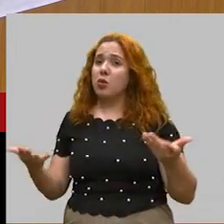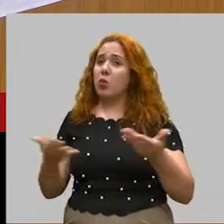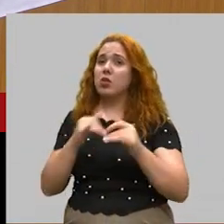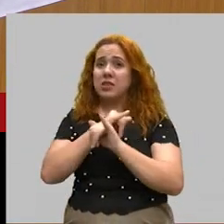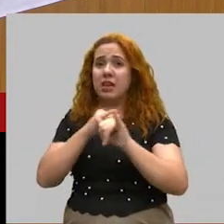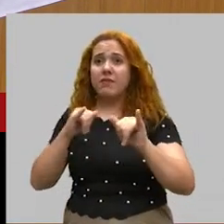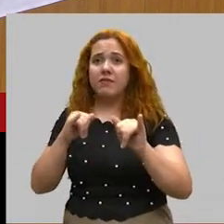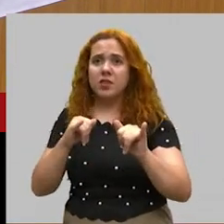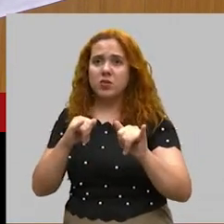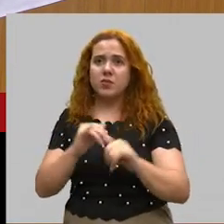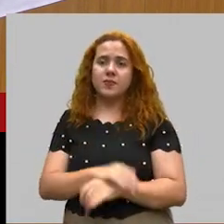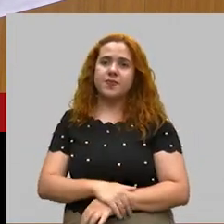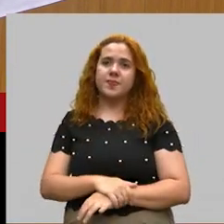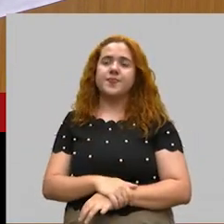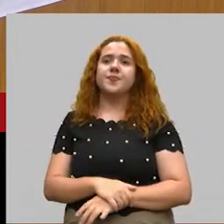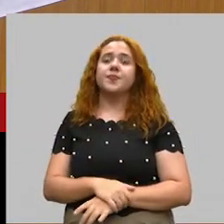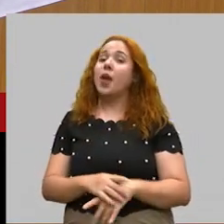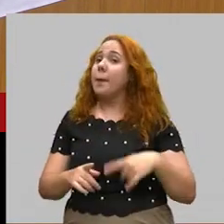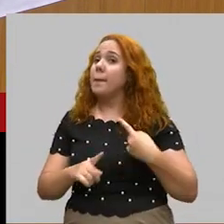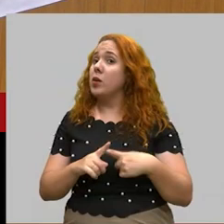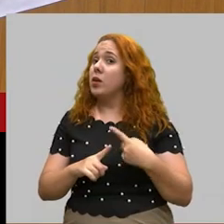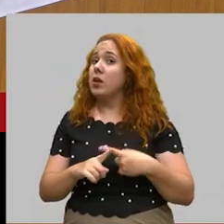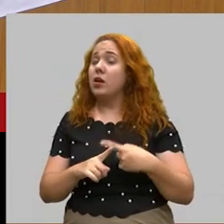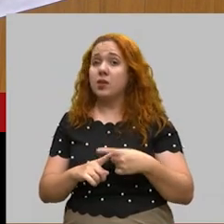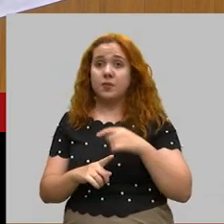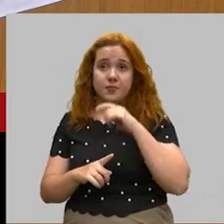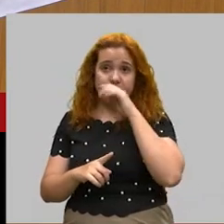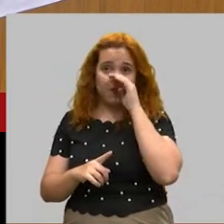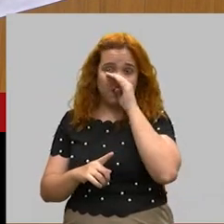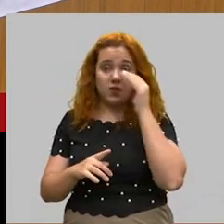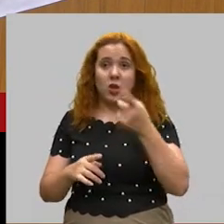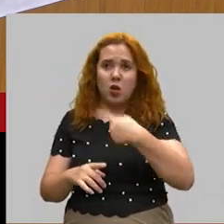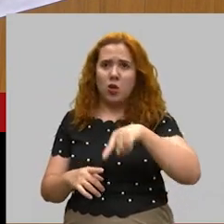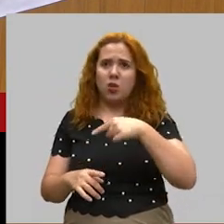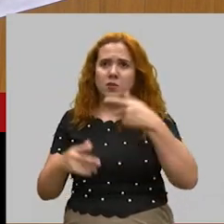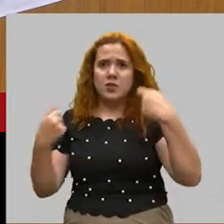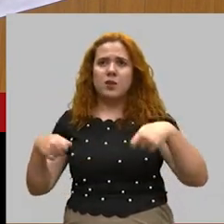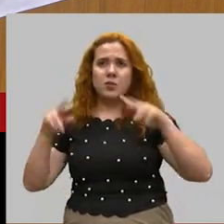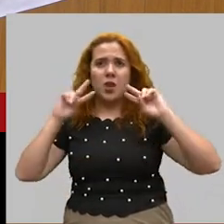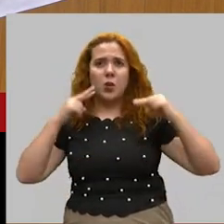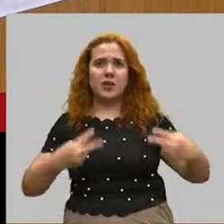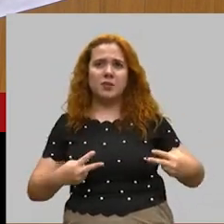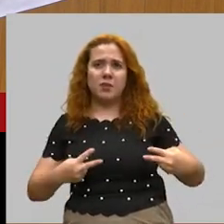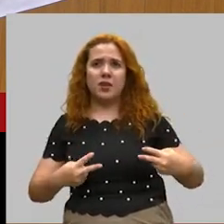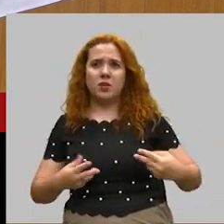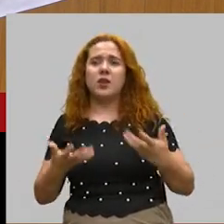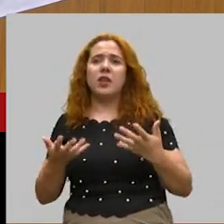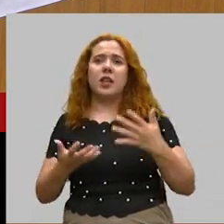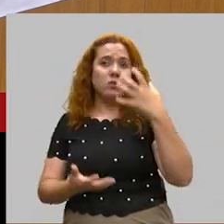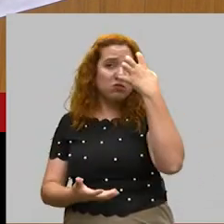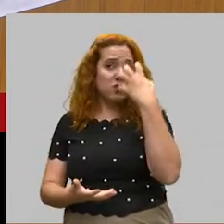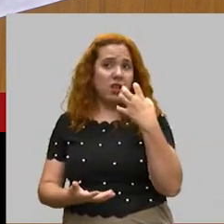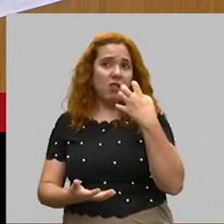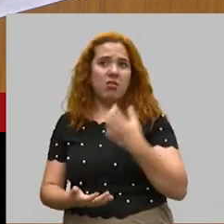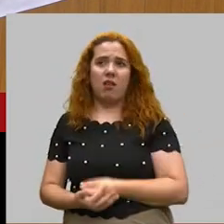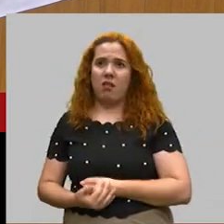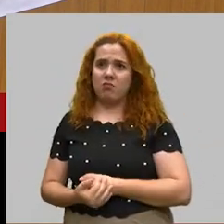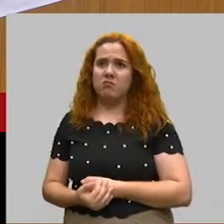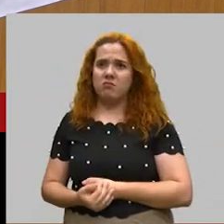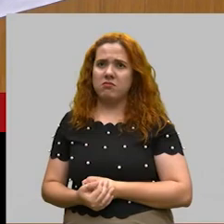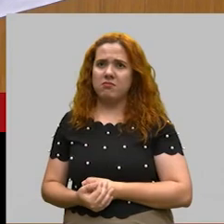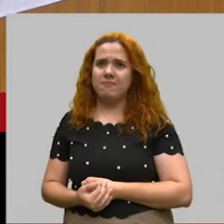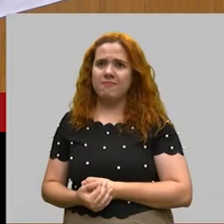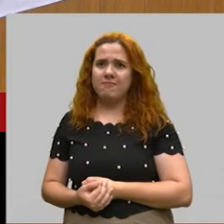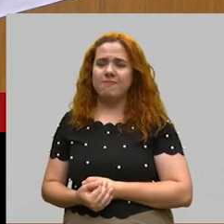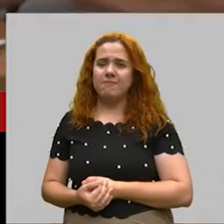sabe Para que eh nos leve a sério nos leve a sério nó eu